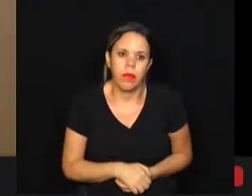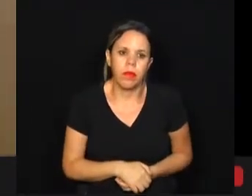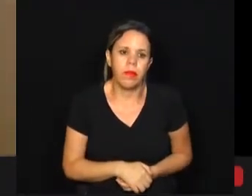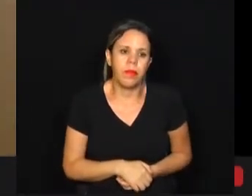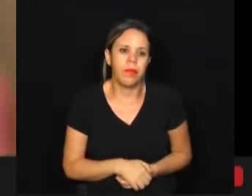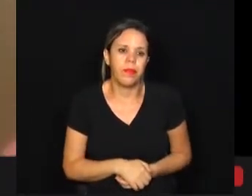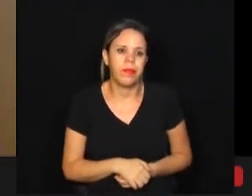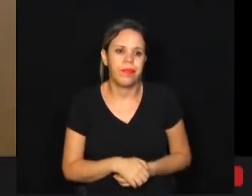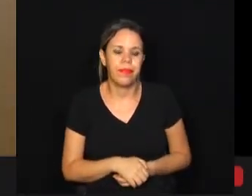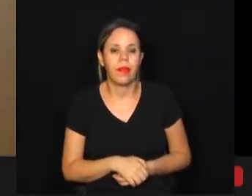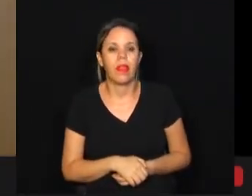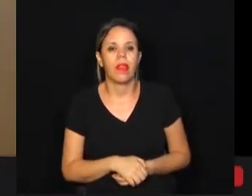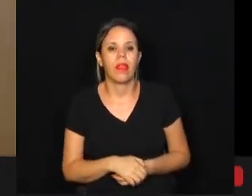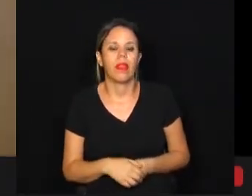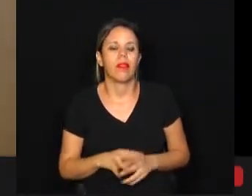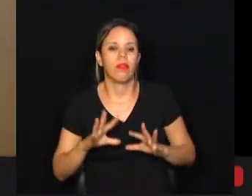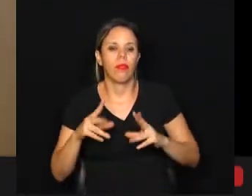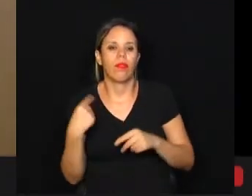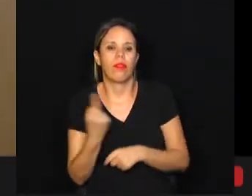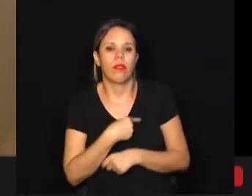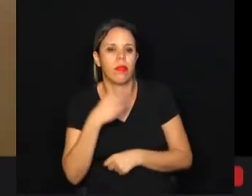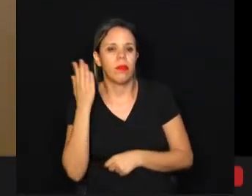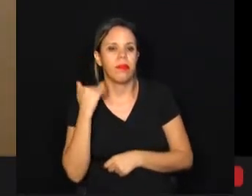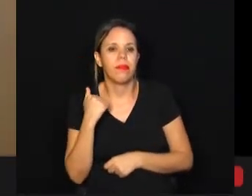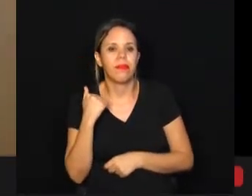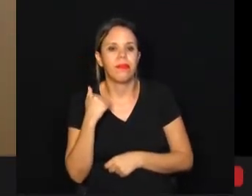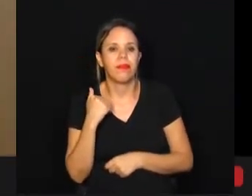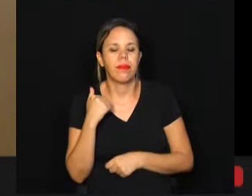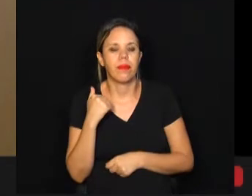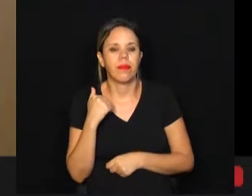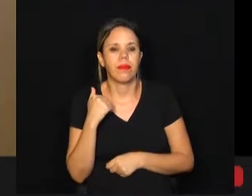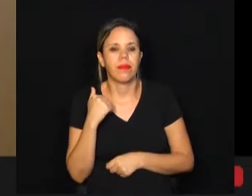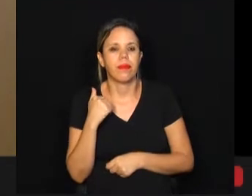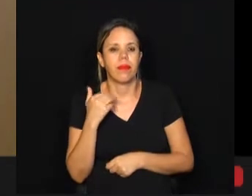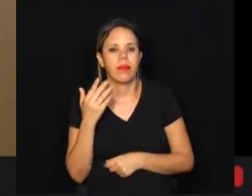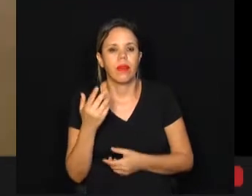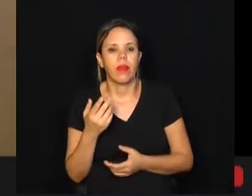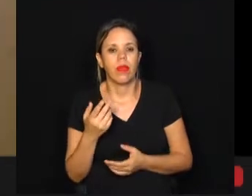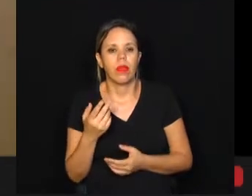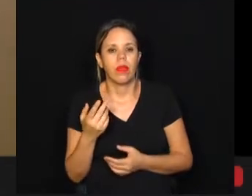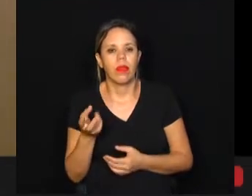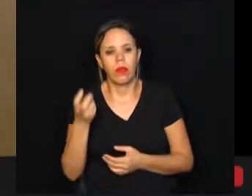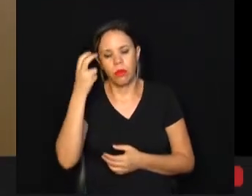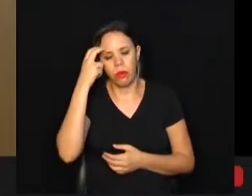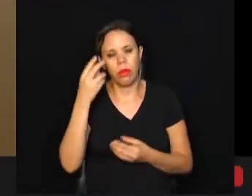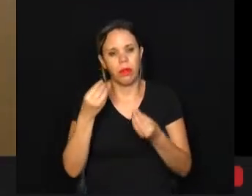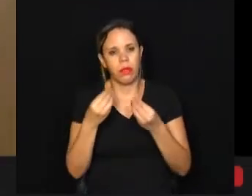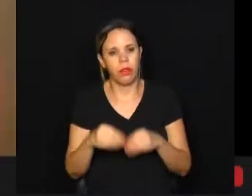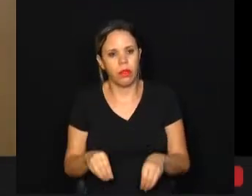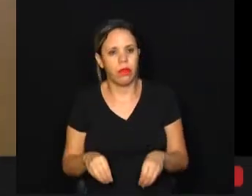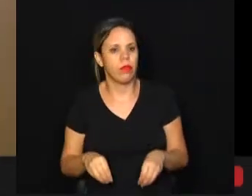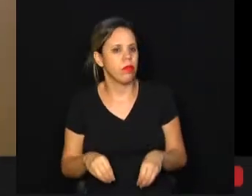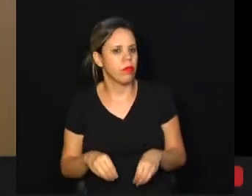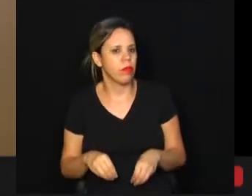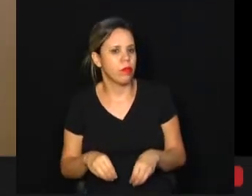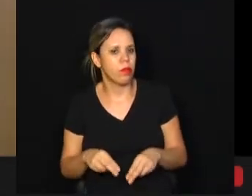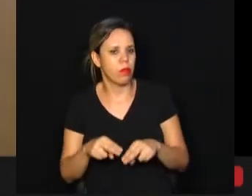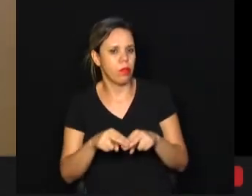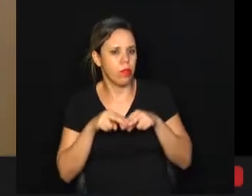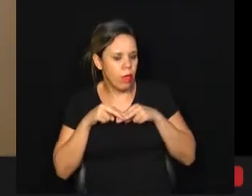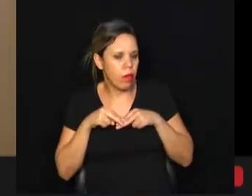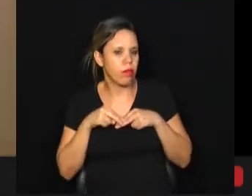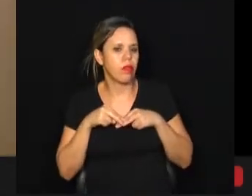situação, que gerou, que todos nós sabemos, e vimos que a cultura foi uma área muito afetada por causa da sua natureza